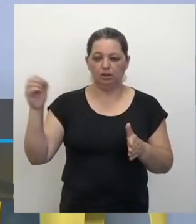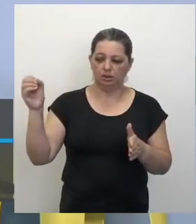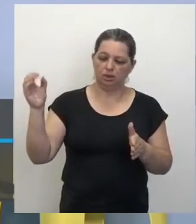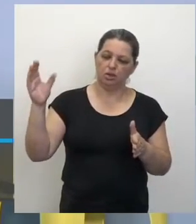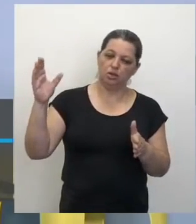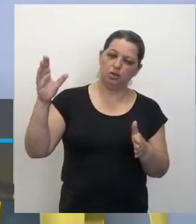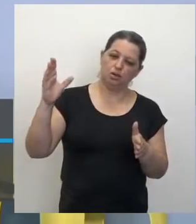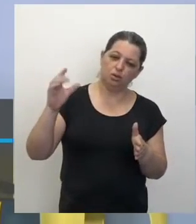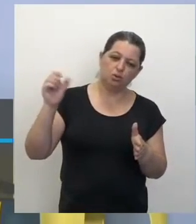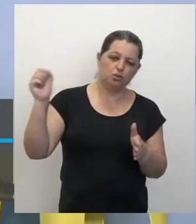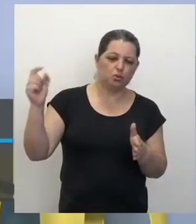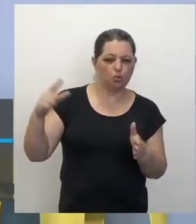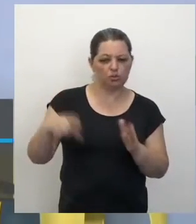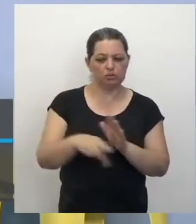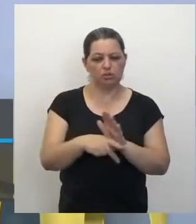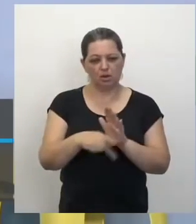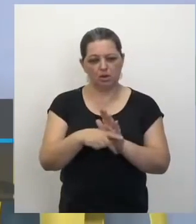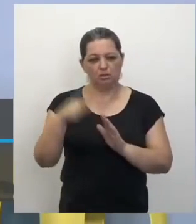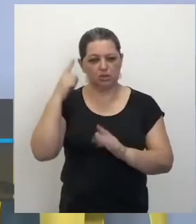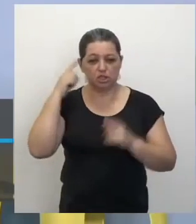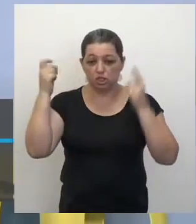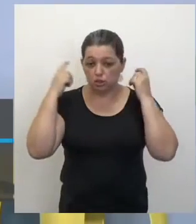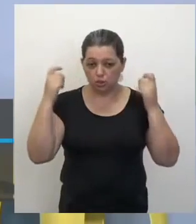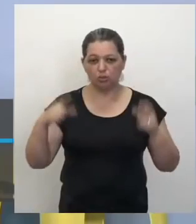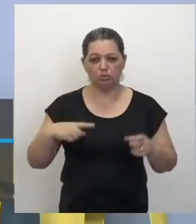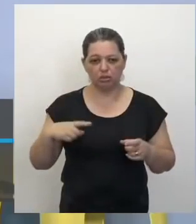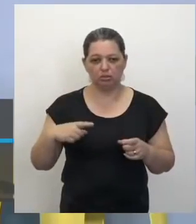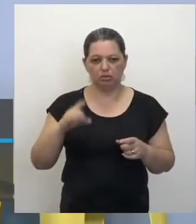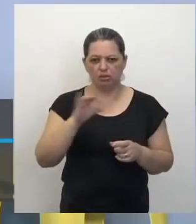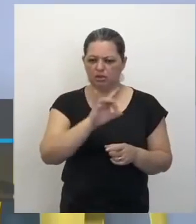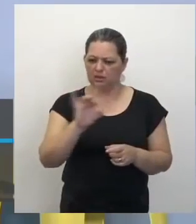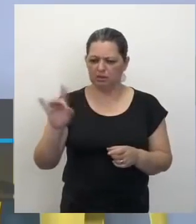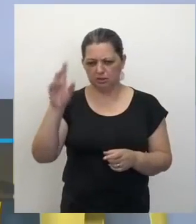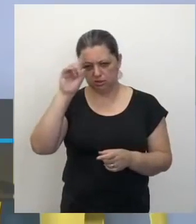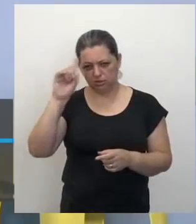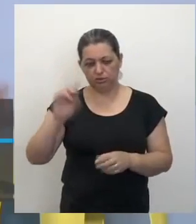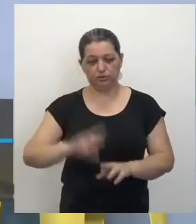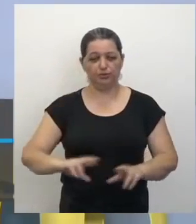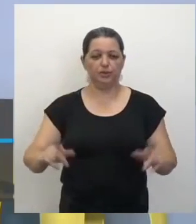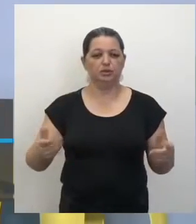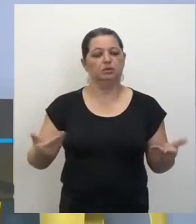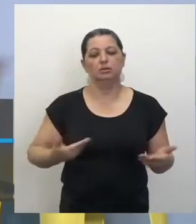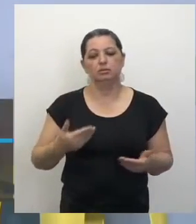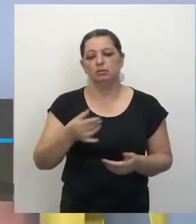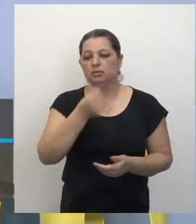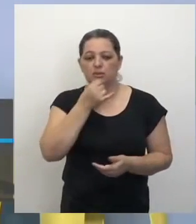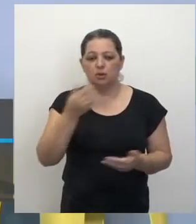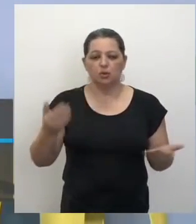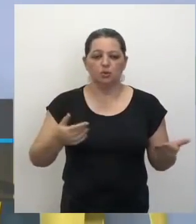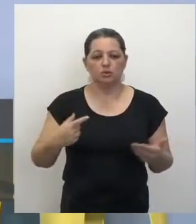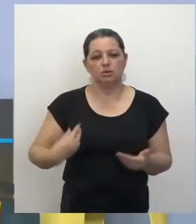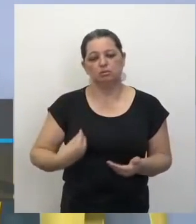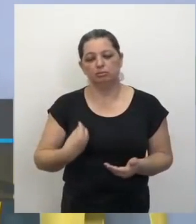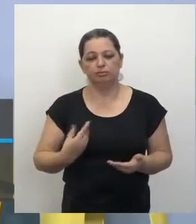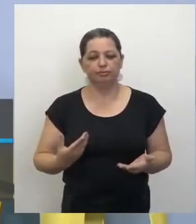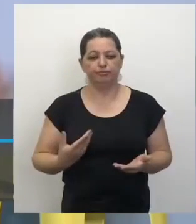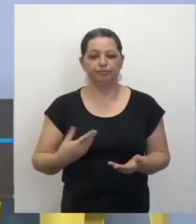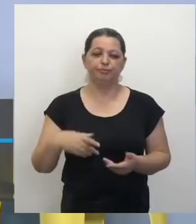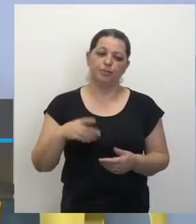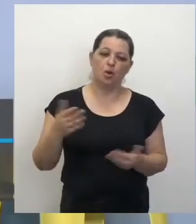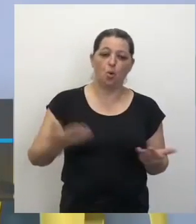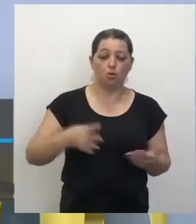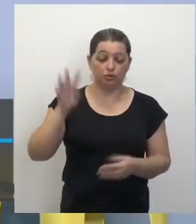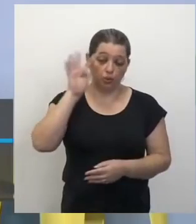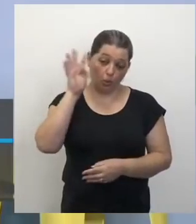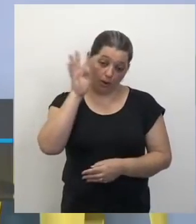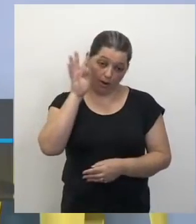som. Então, cada dia é diferente. É diferente, por exemplo, hoje a gente está aqui, eu vou falar assim para vocês, é